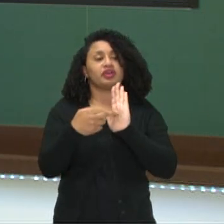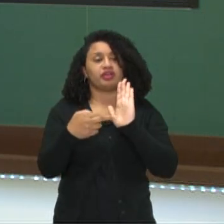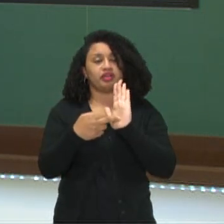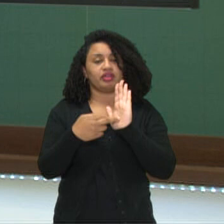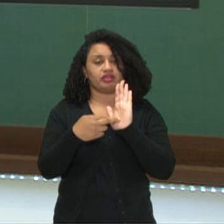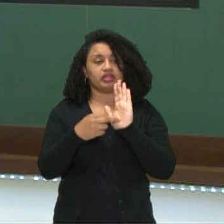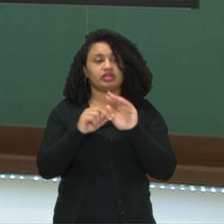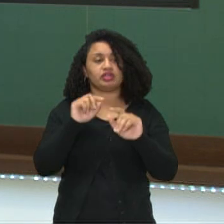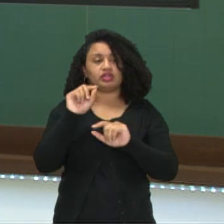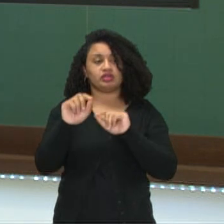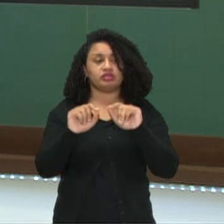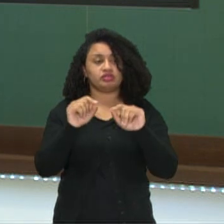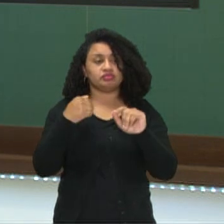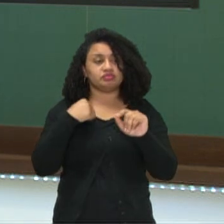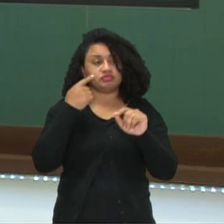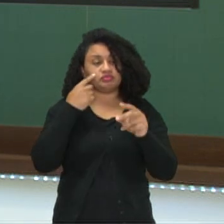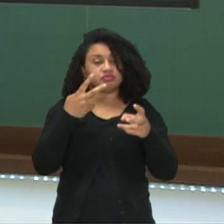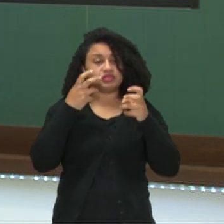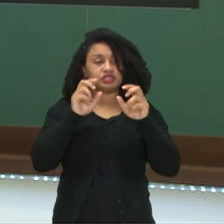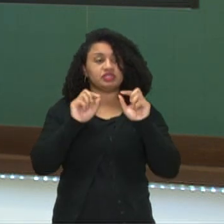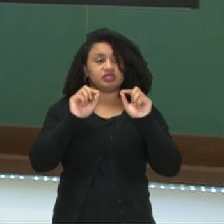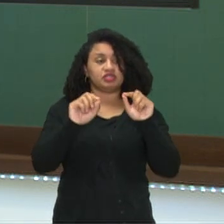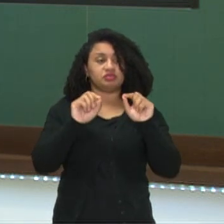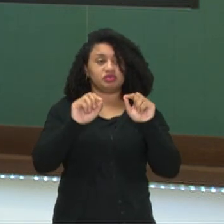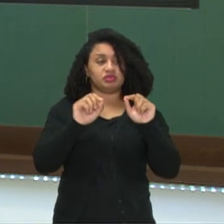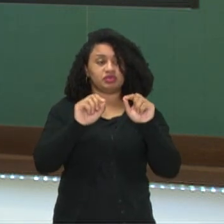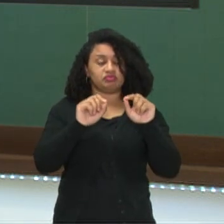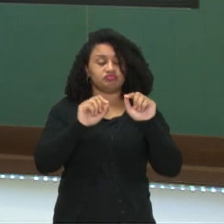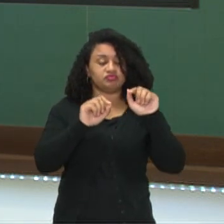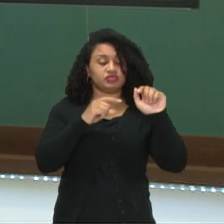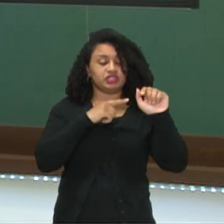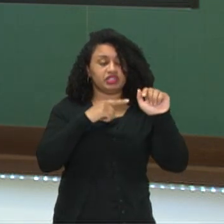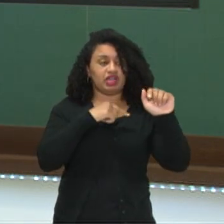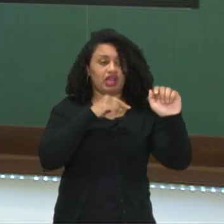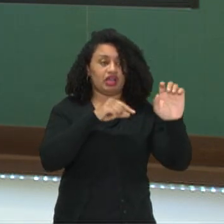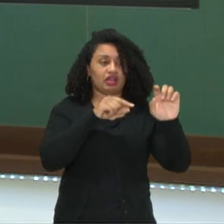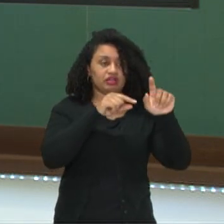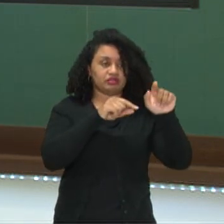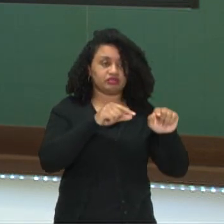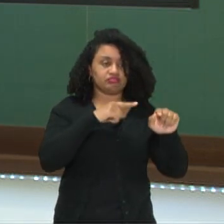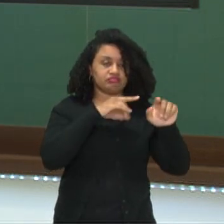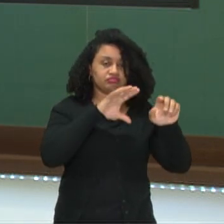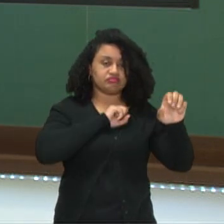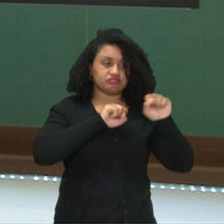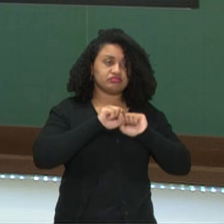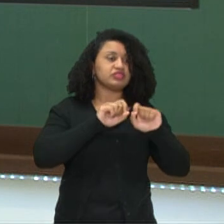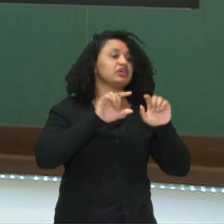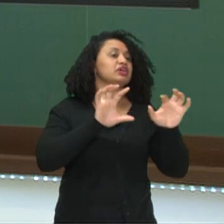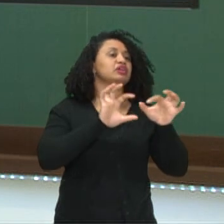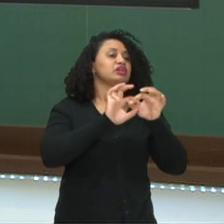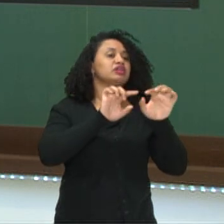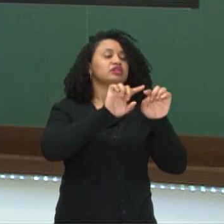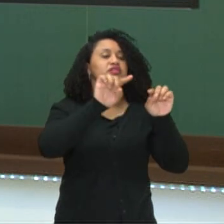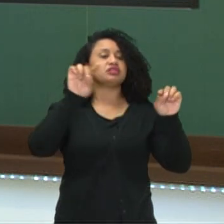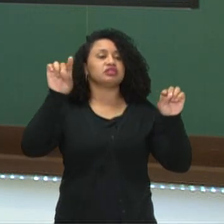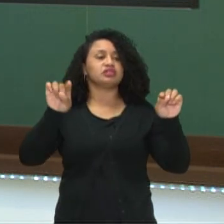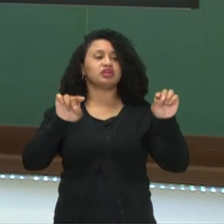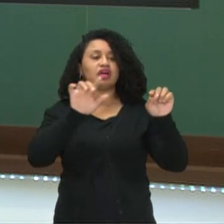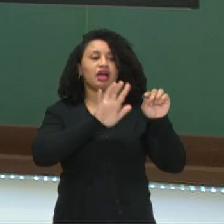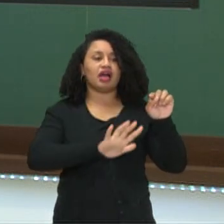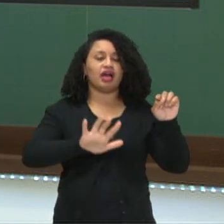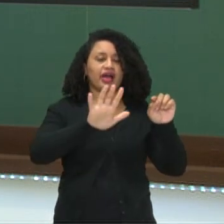malhas. A tensão aqui adquirida é igual à tensão aqui adquirida porque os pontos aqui de ligação são os mesmos. Fechei uma